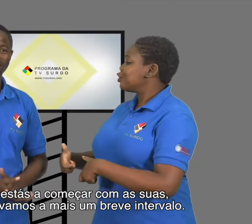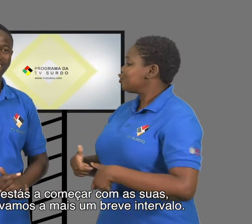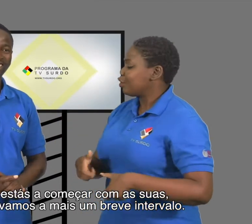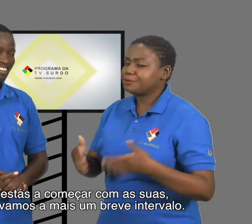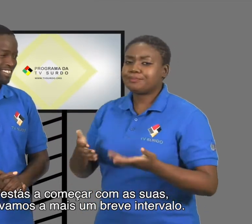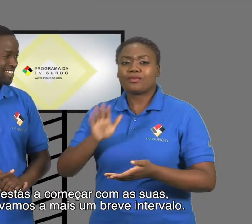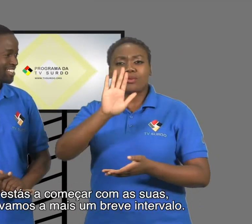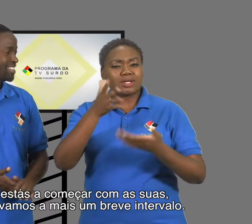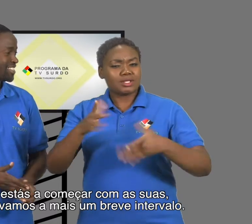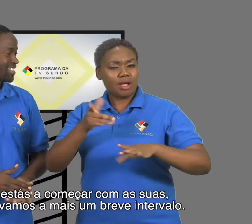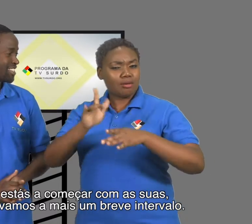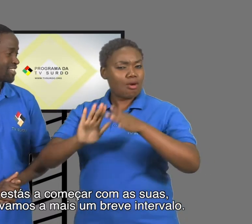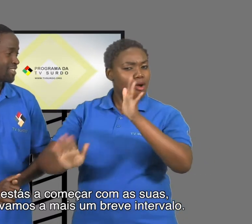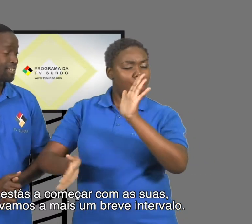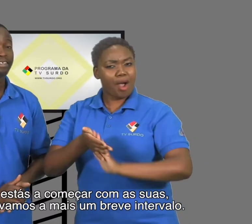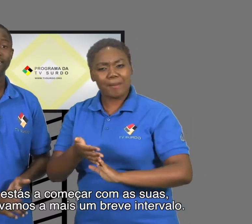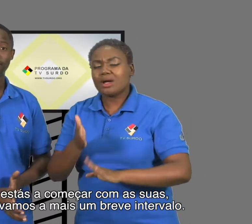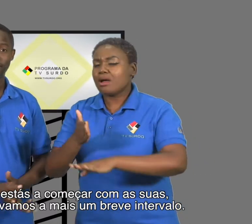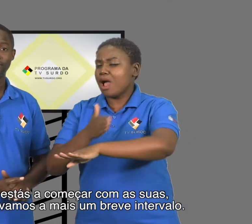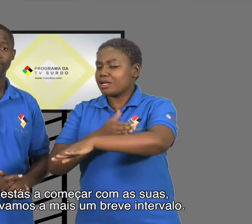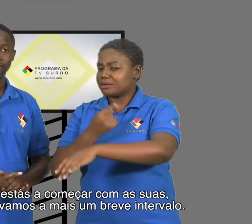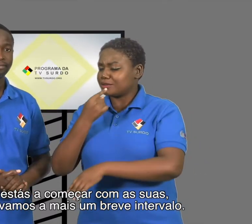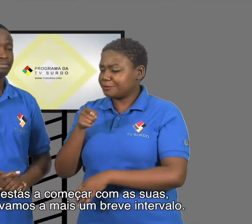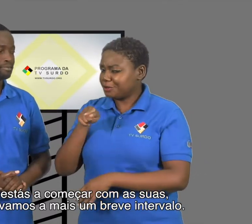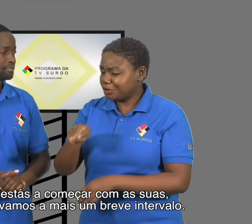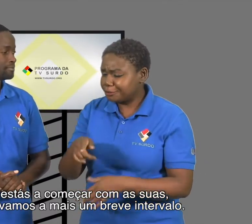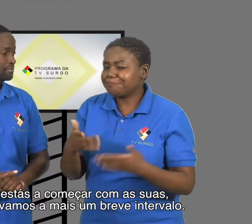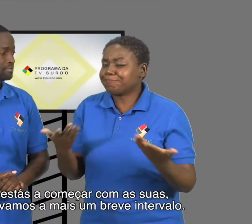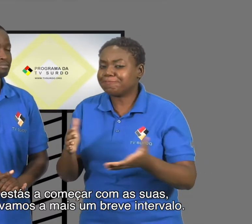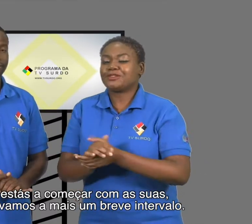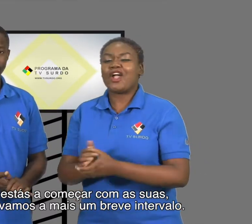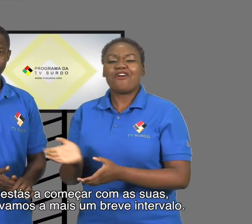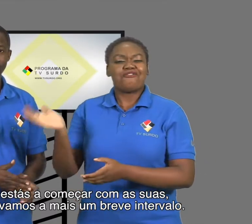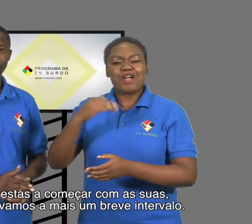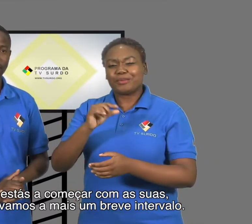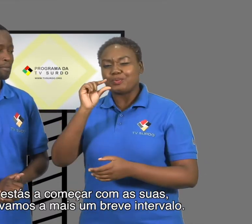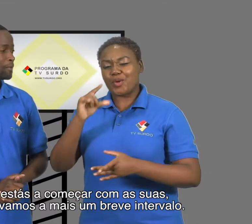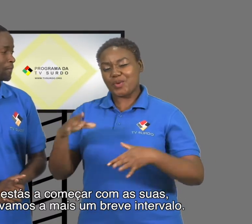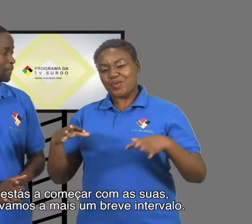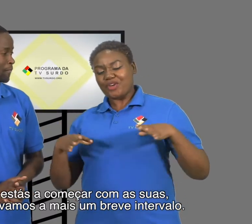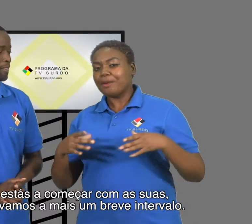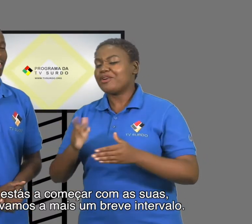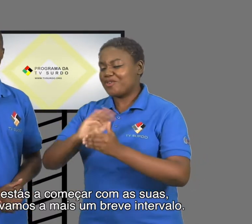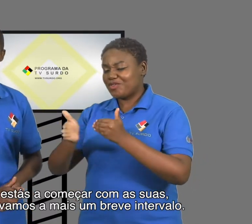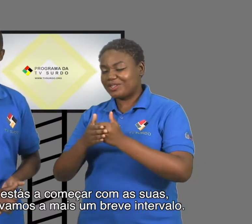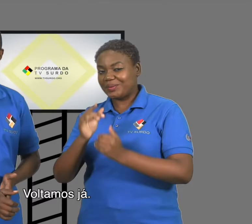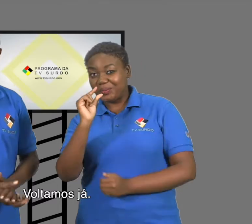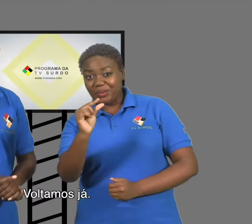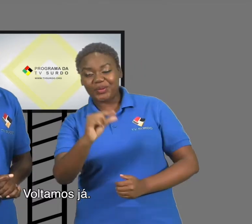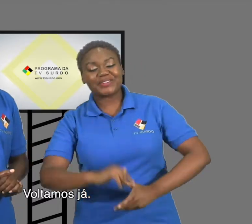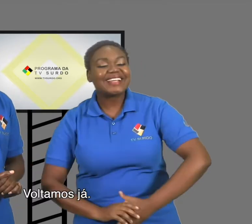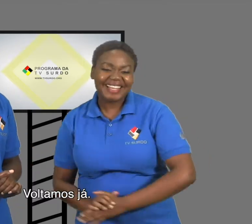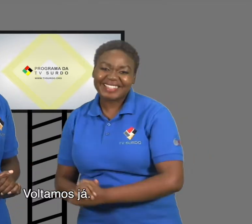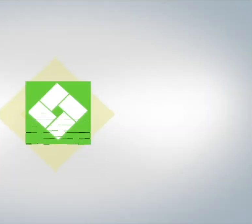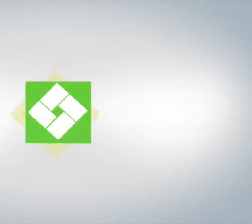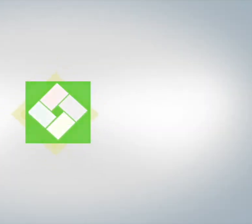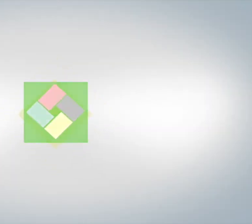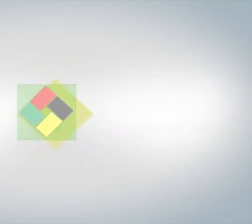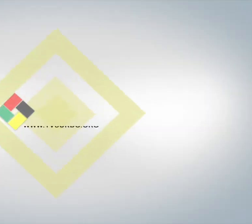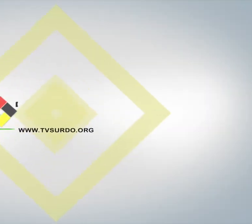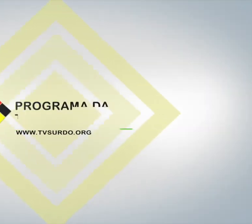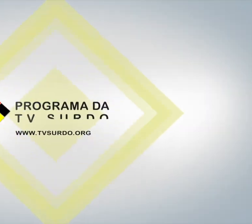Souza, já estás a começar com as suas. Antes disso, vamos a mais um breve intervalo. Voltamos já.